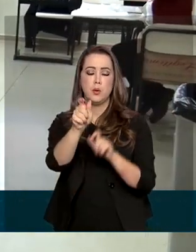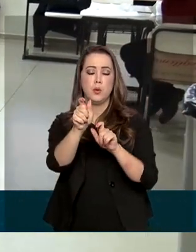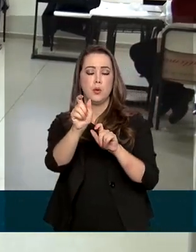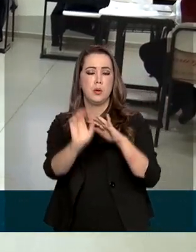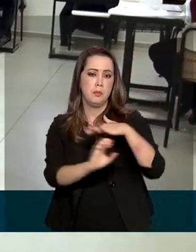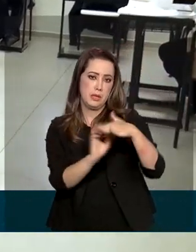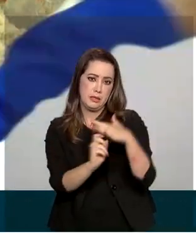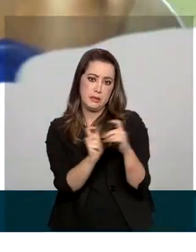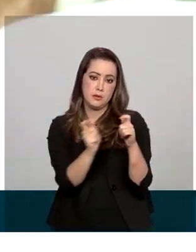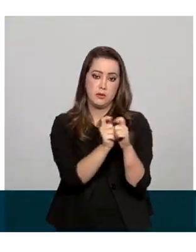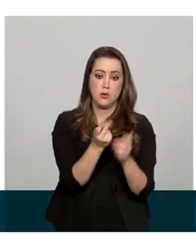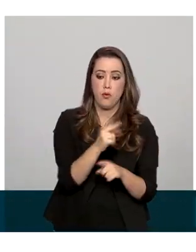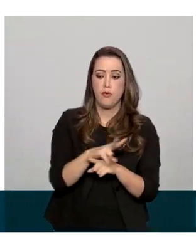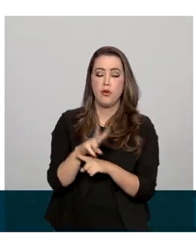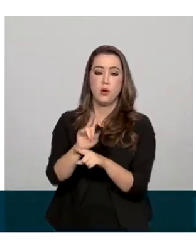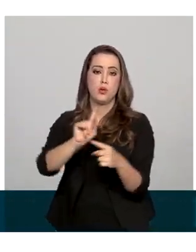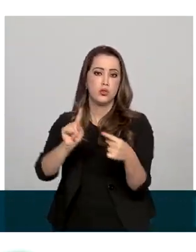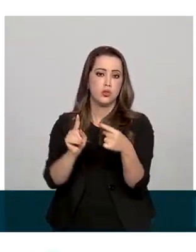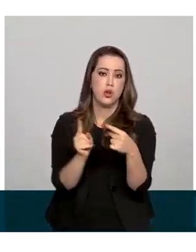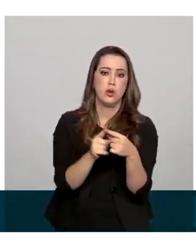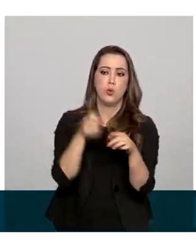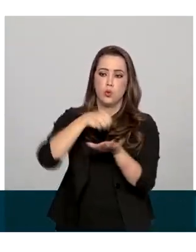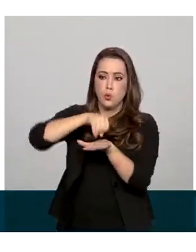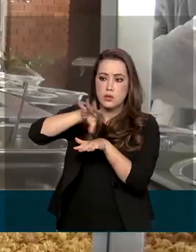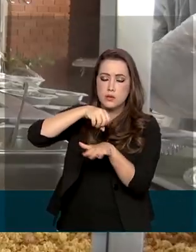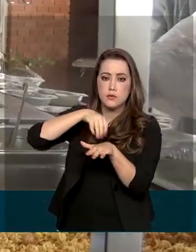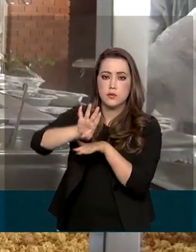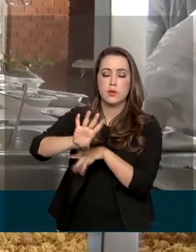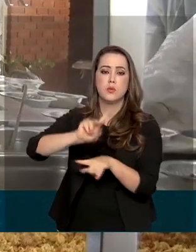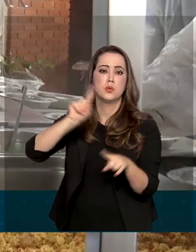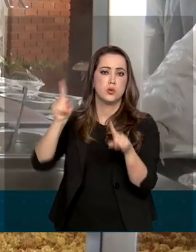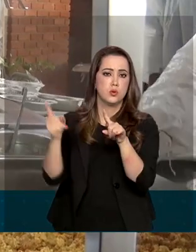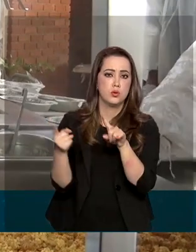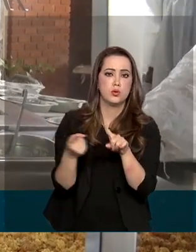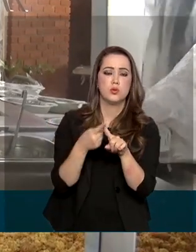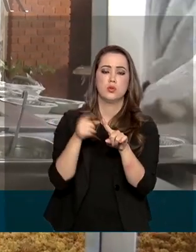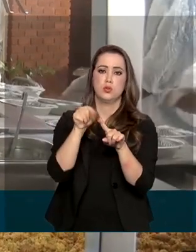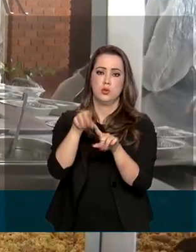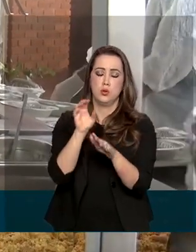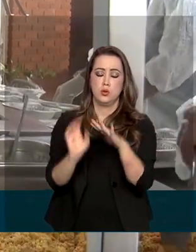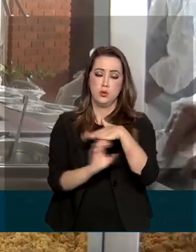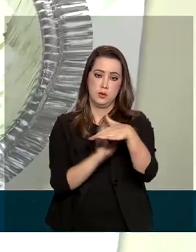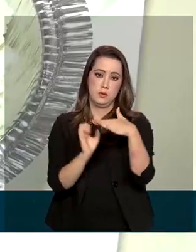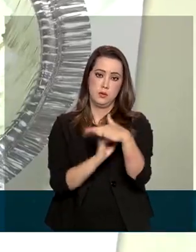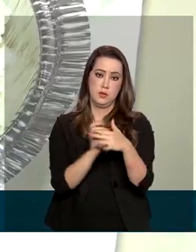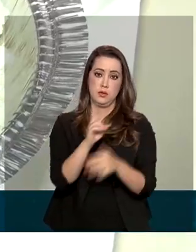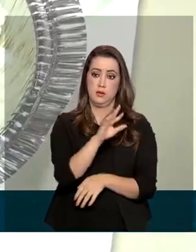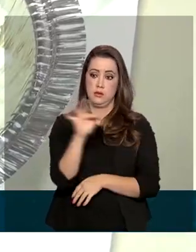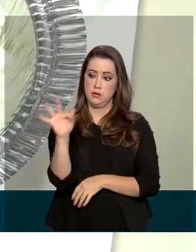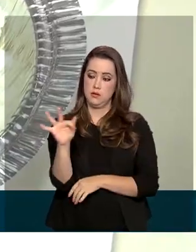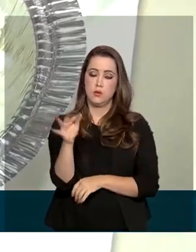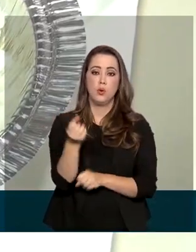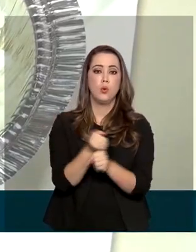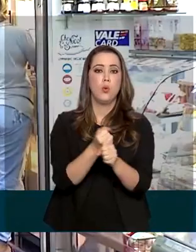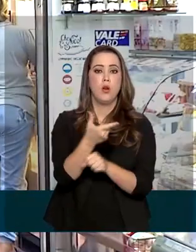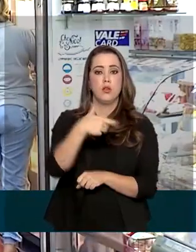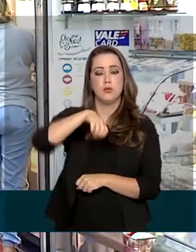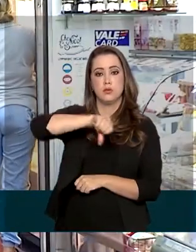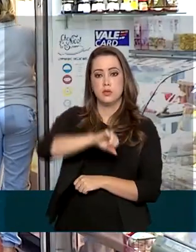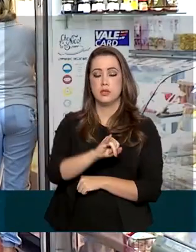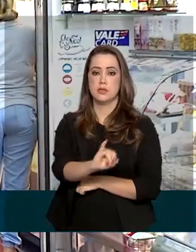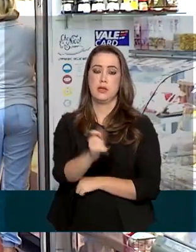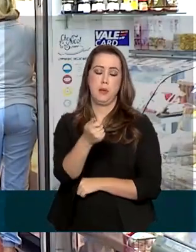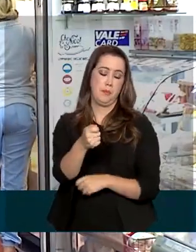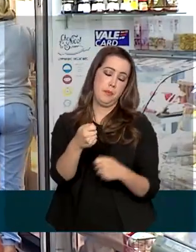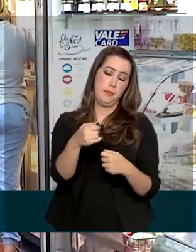O valor do crédito é baseado nas informações prestadas pelas empresas à Receita Federal no ano de 2019. Quem